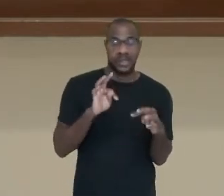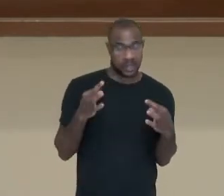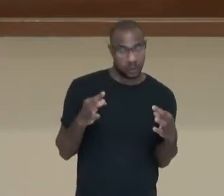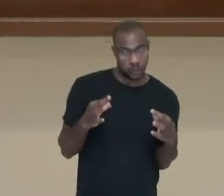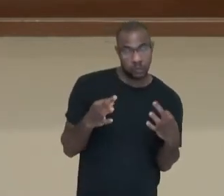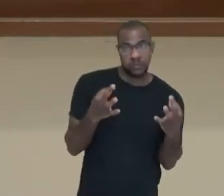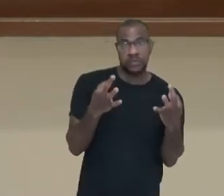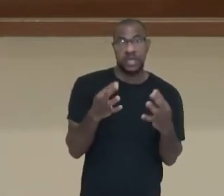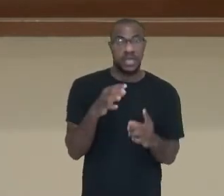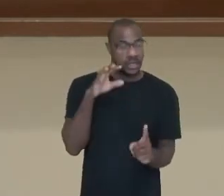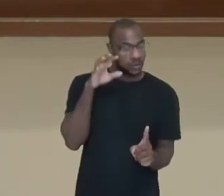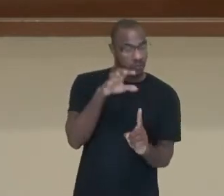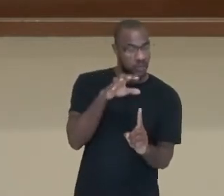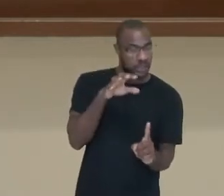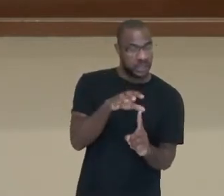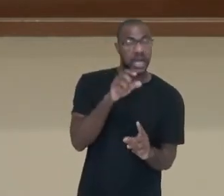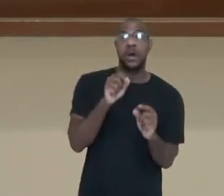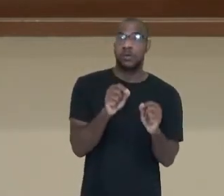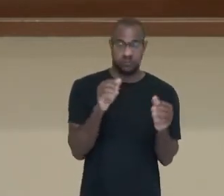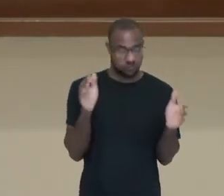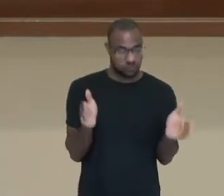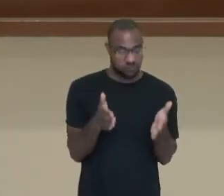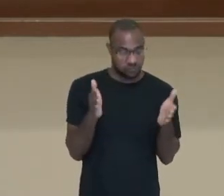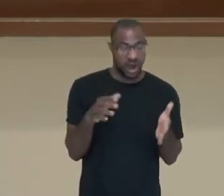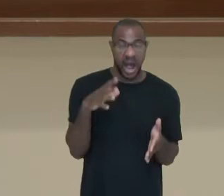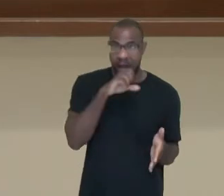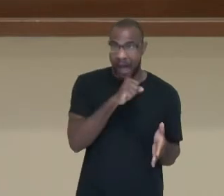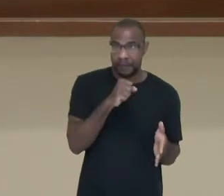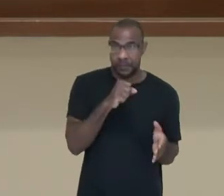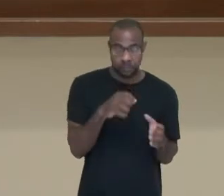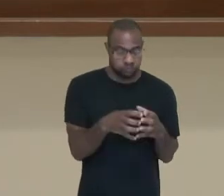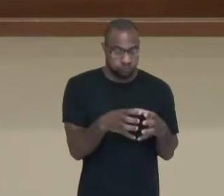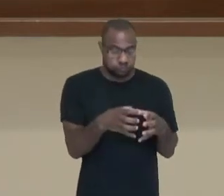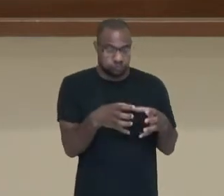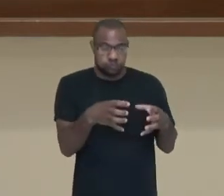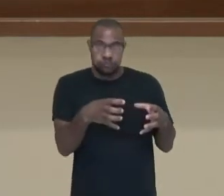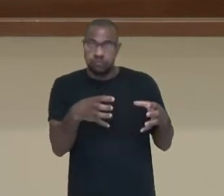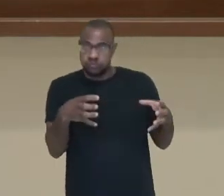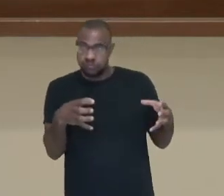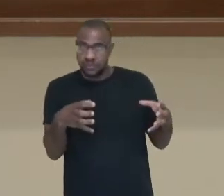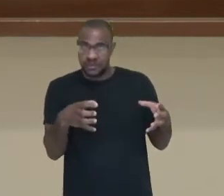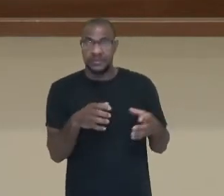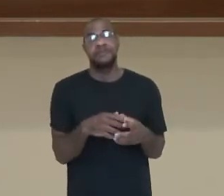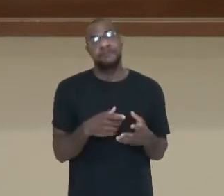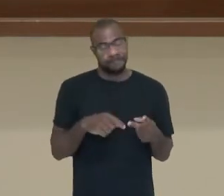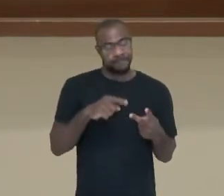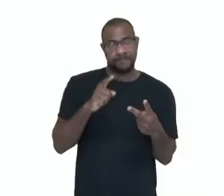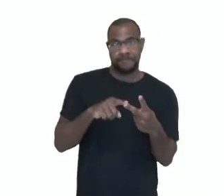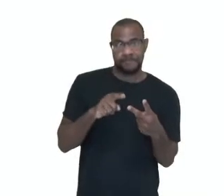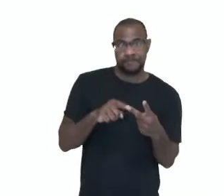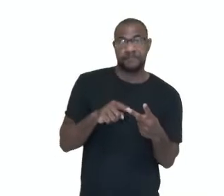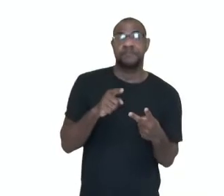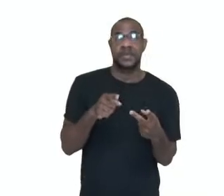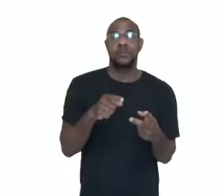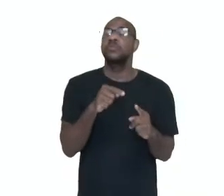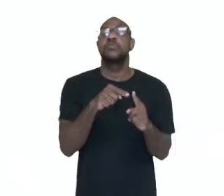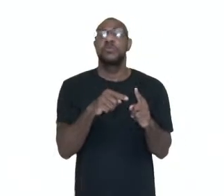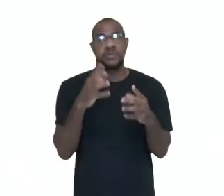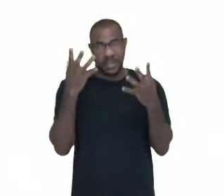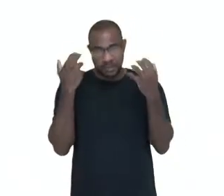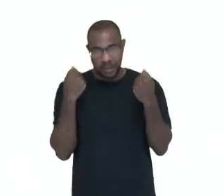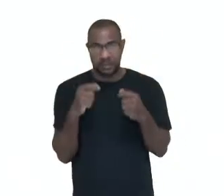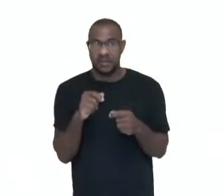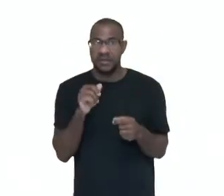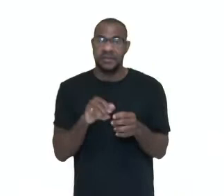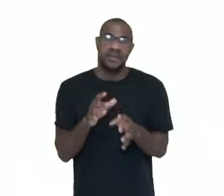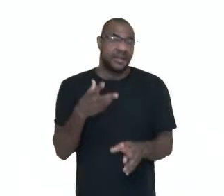que vão acelerar ou dar mais força a um determinado tipo de animal. Então, fazemos